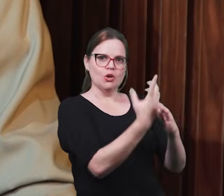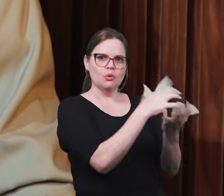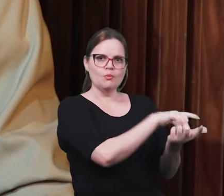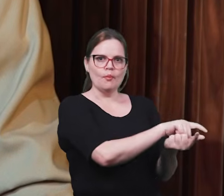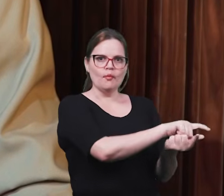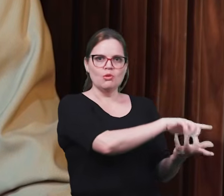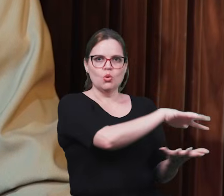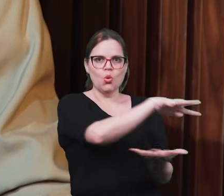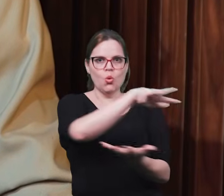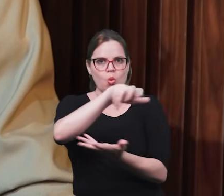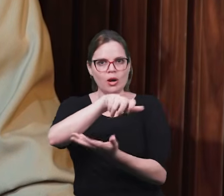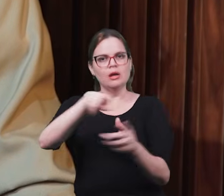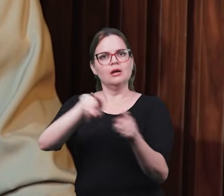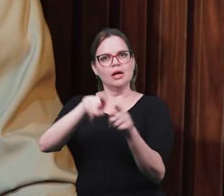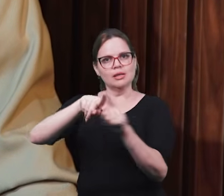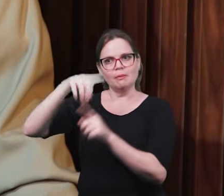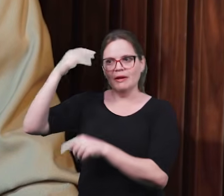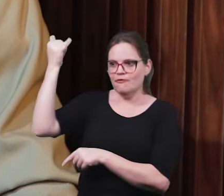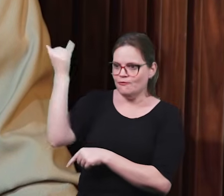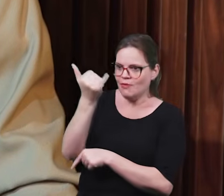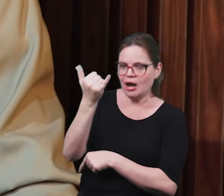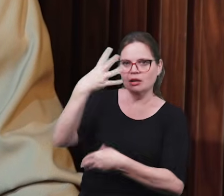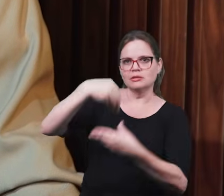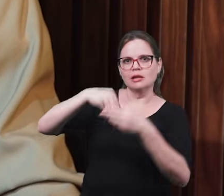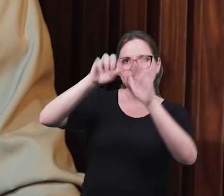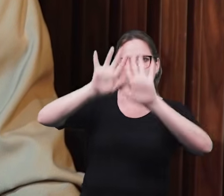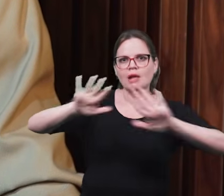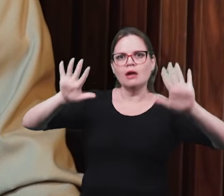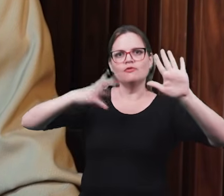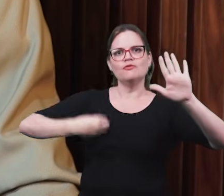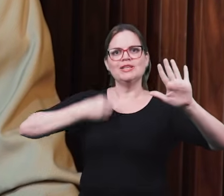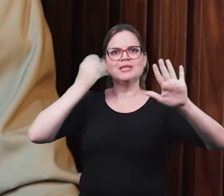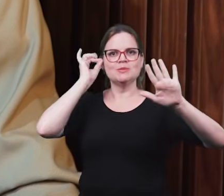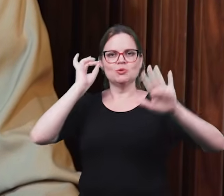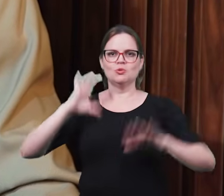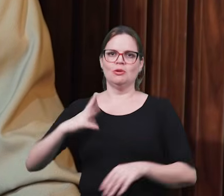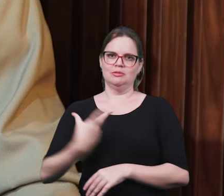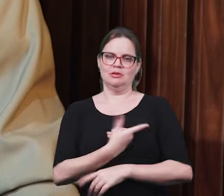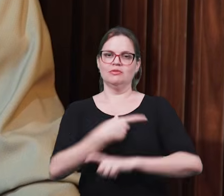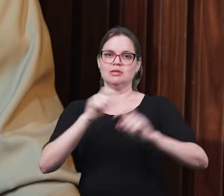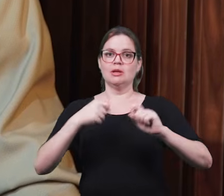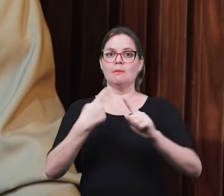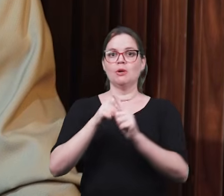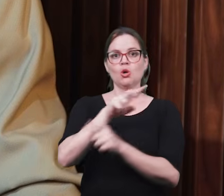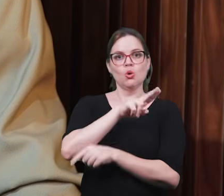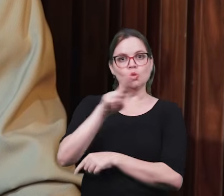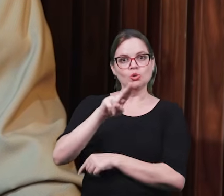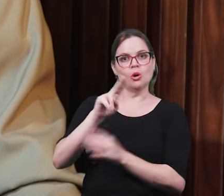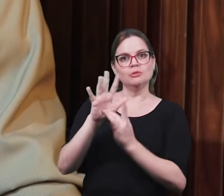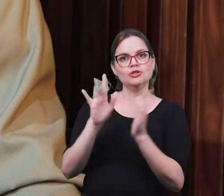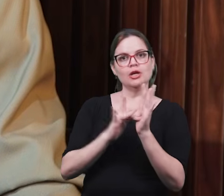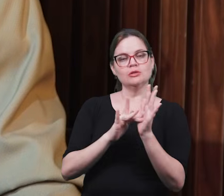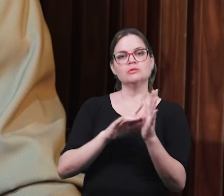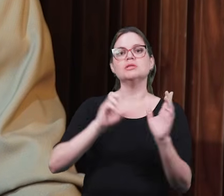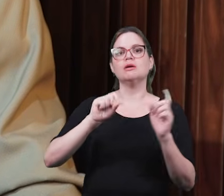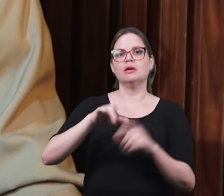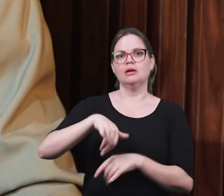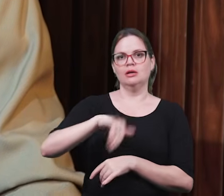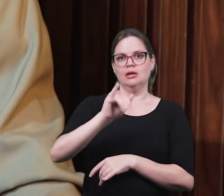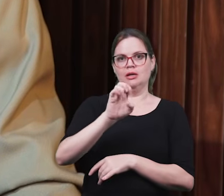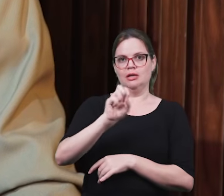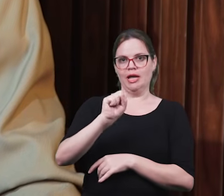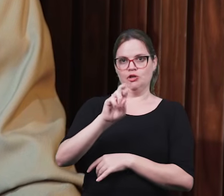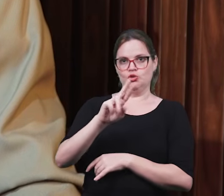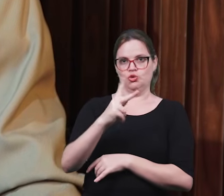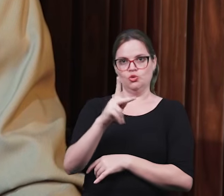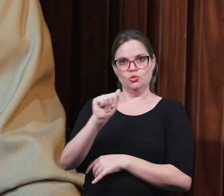na redenção, porque o verbo é Jesus. O nome de Jesus, né, em hebraico, é Yeshua. Então,